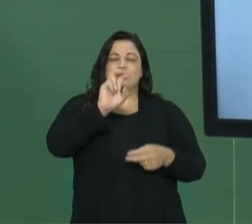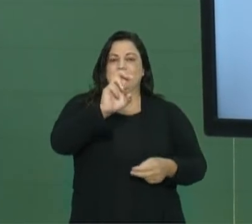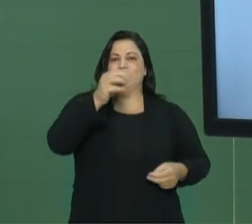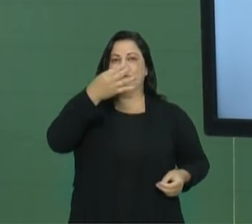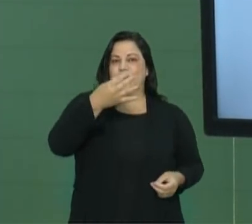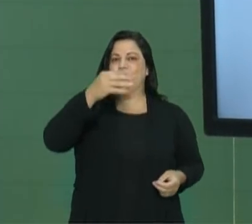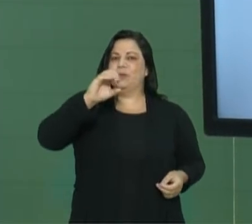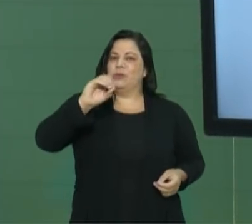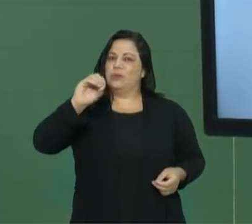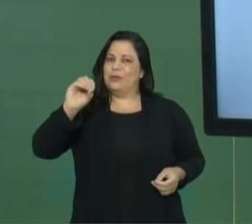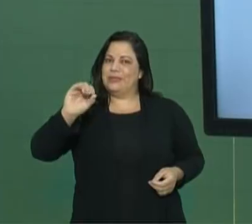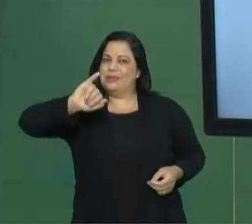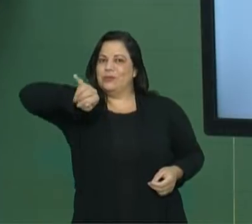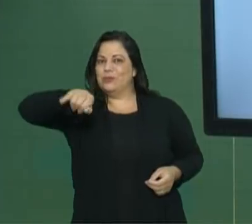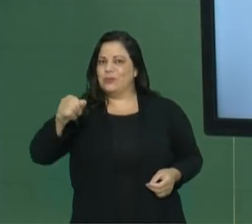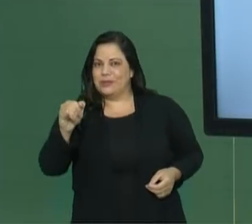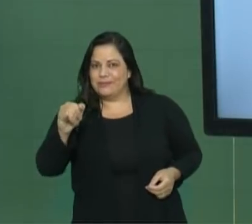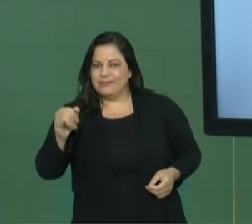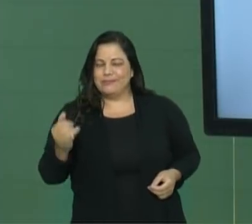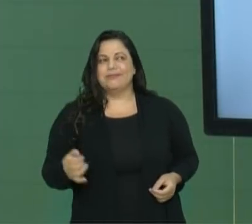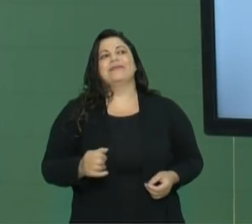5.400 joule.